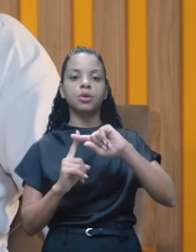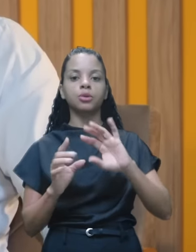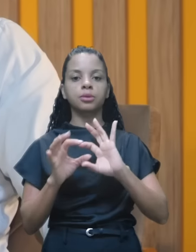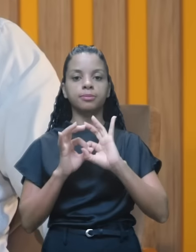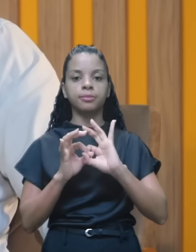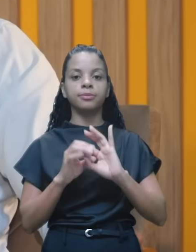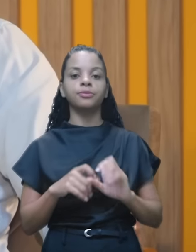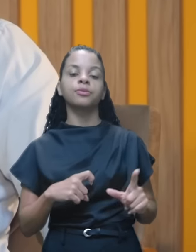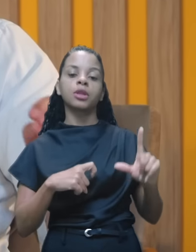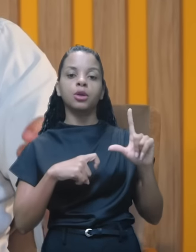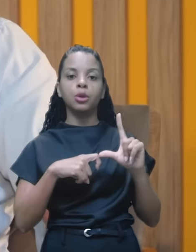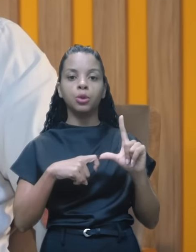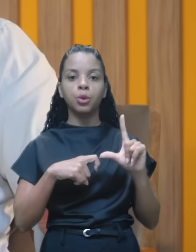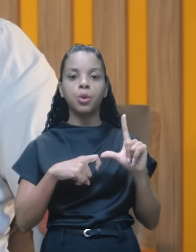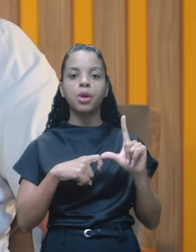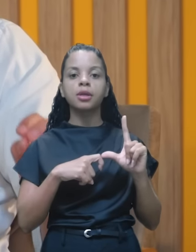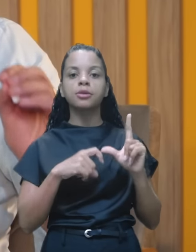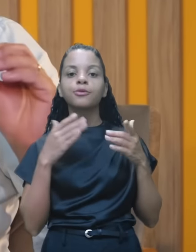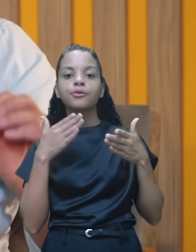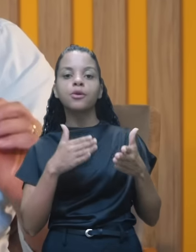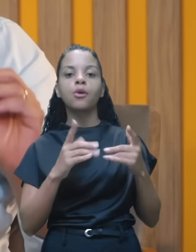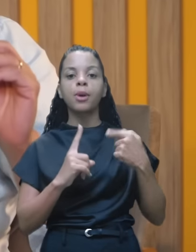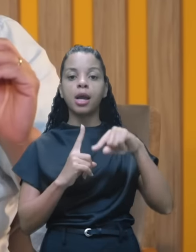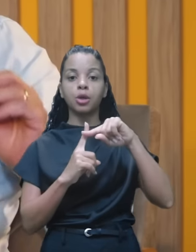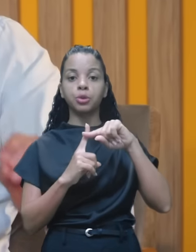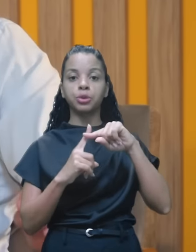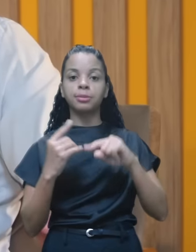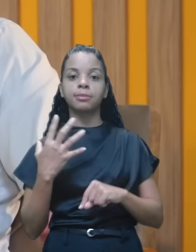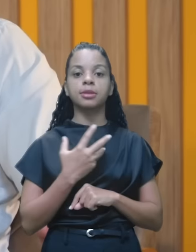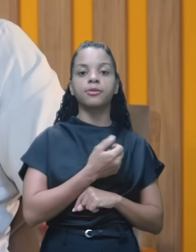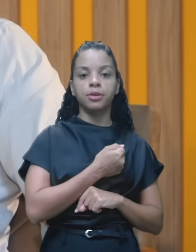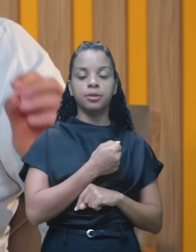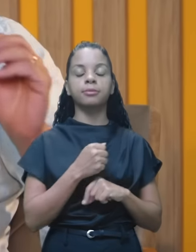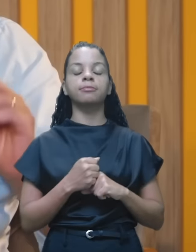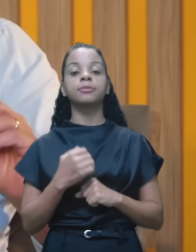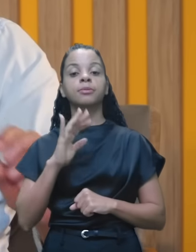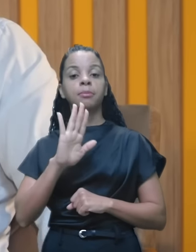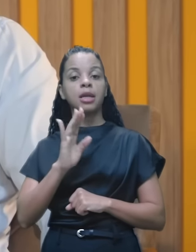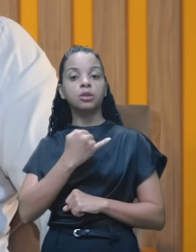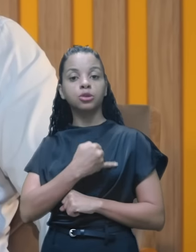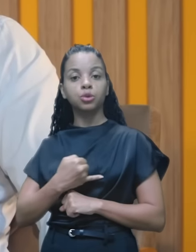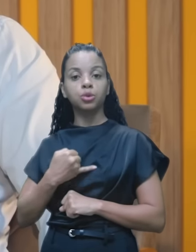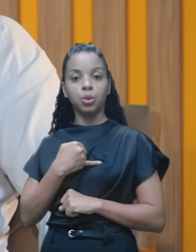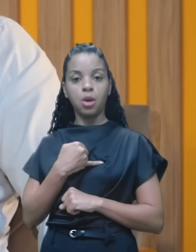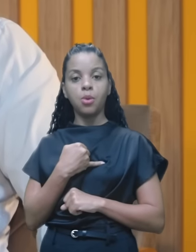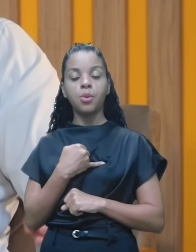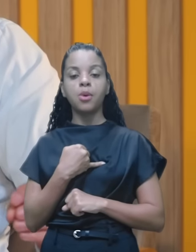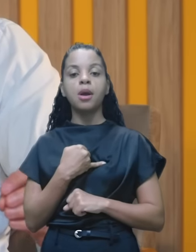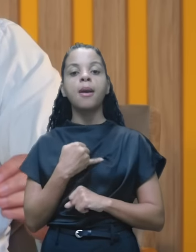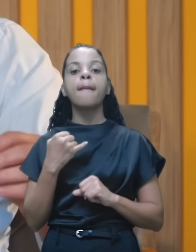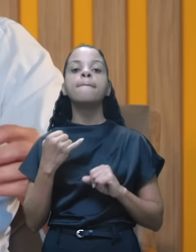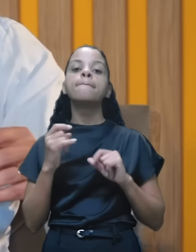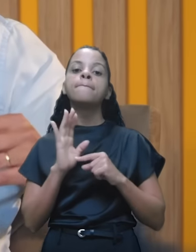Lucas concentra-se na cruz como fonte de cura e salvação. João, no entanto, ele